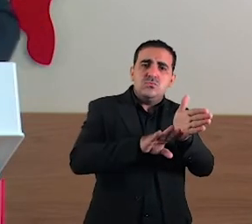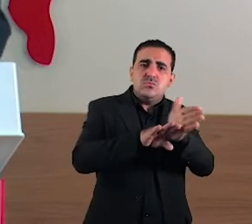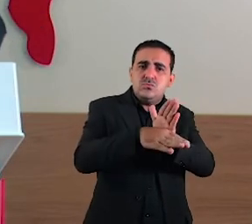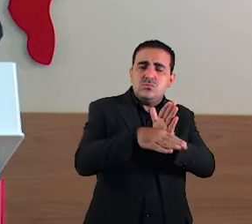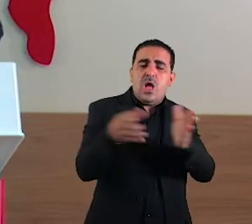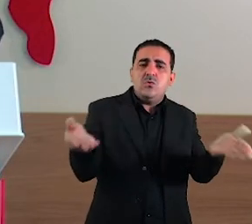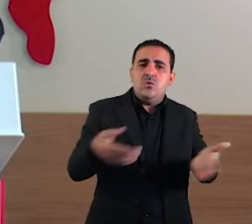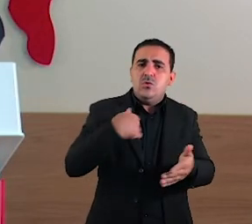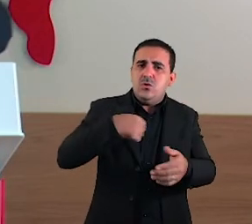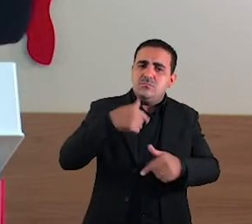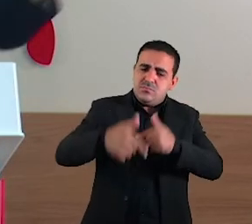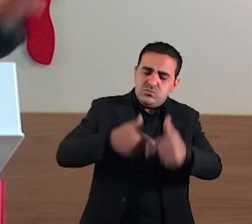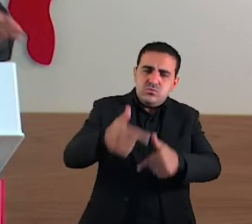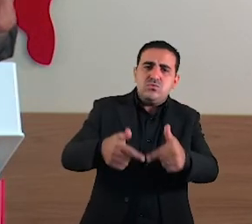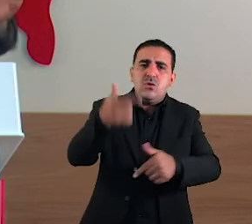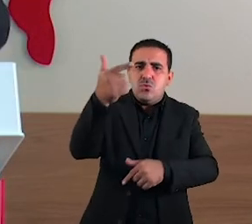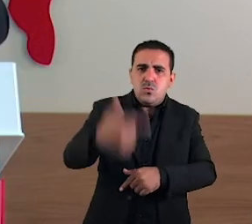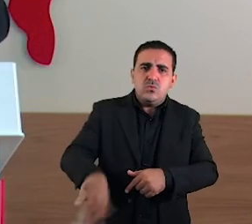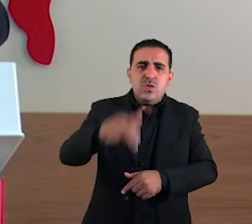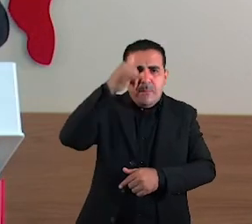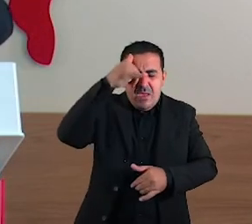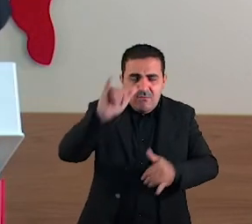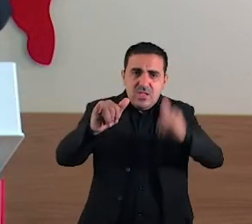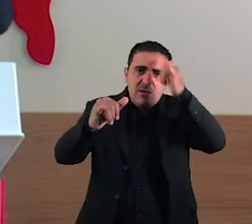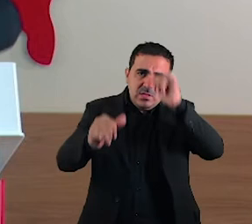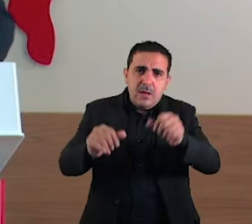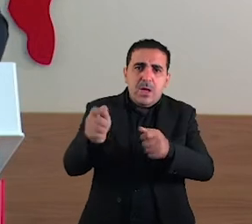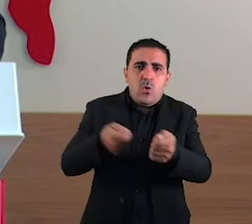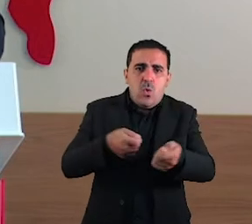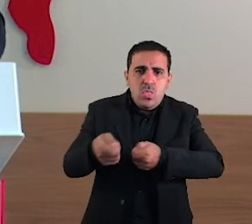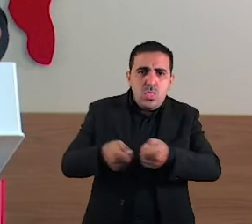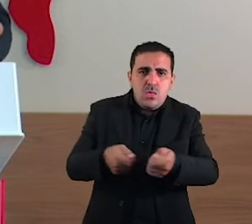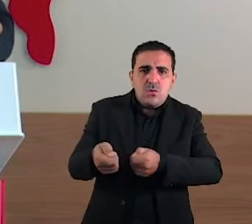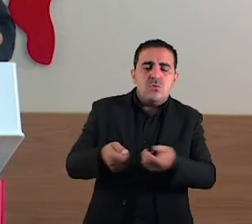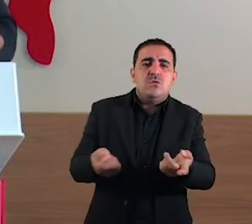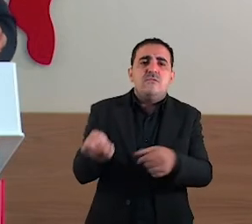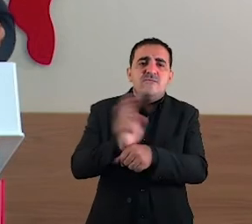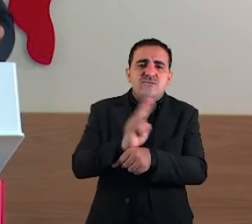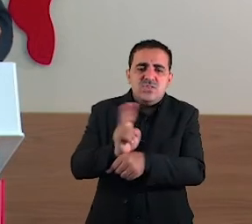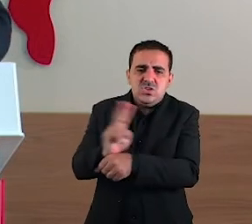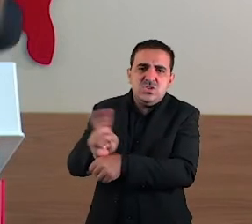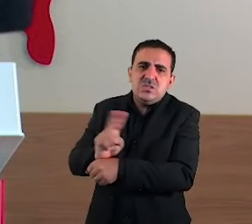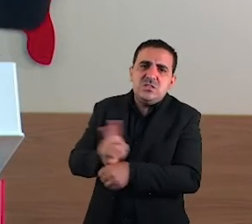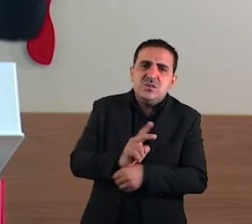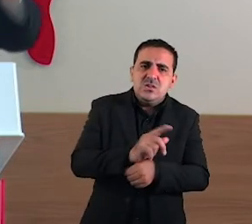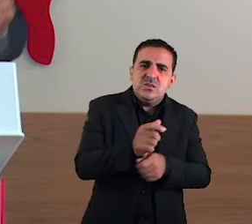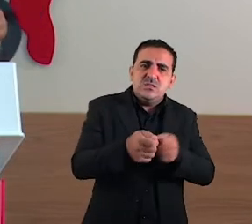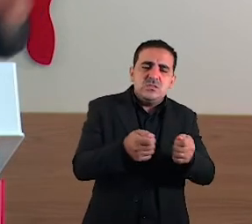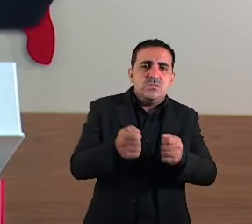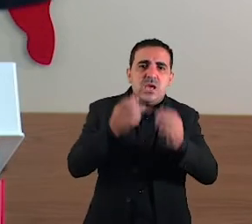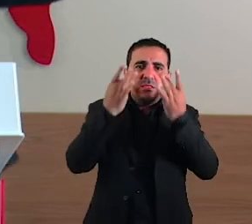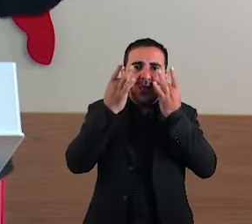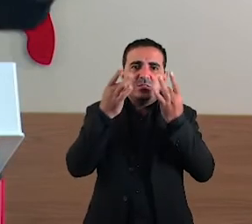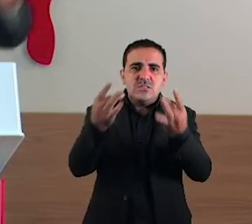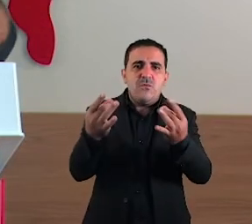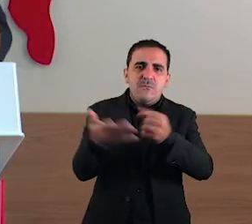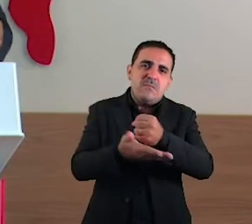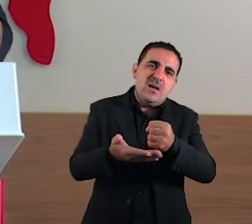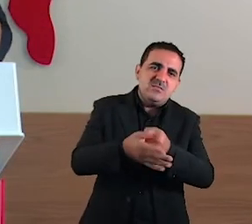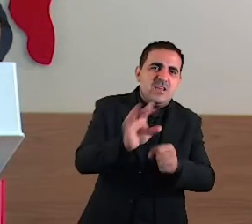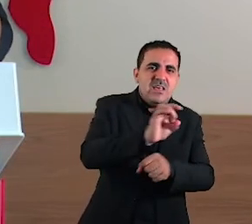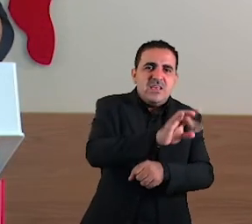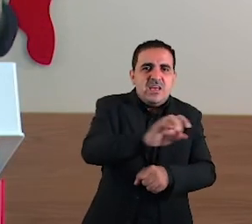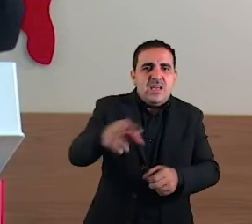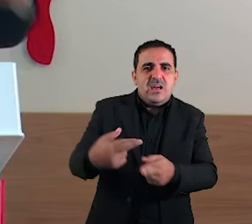agora intensificar as ações preventivas e as ações de controle e Vigilância feed é de atenção básica que